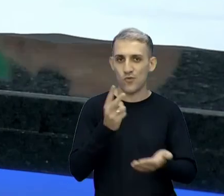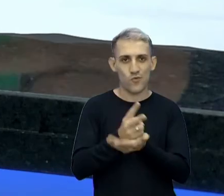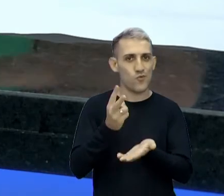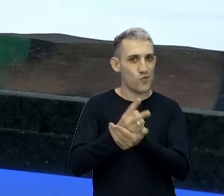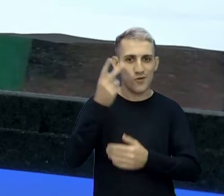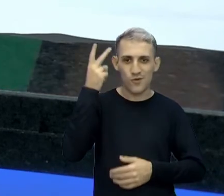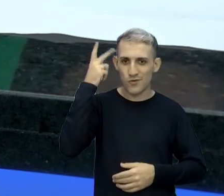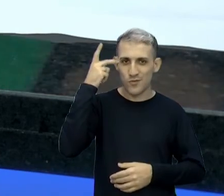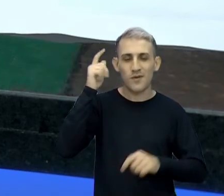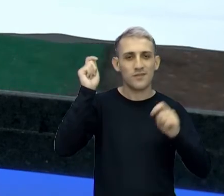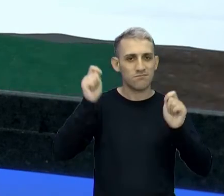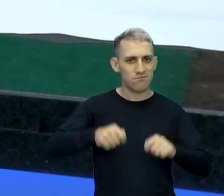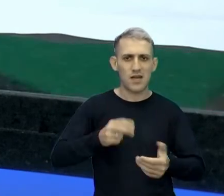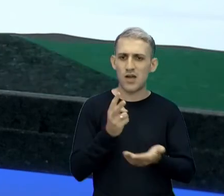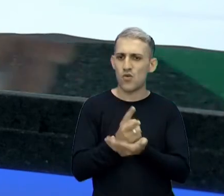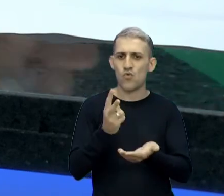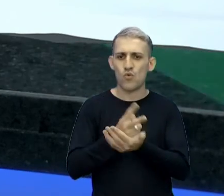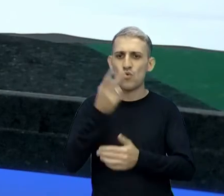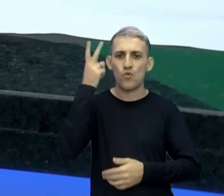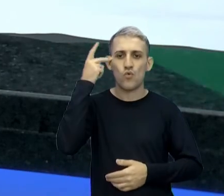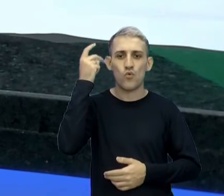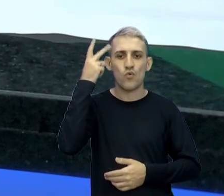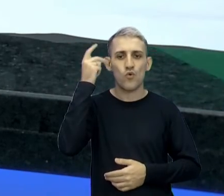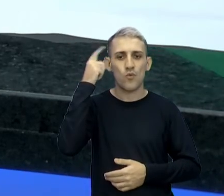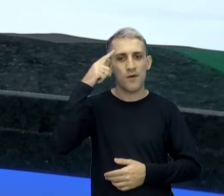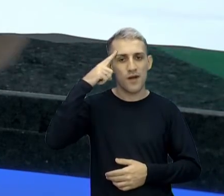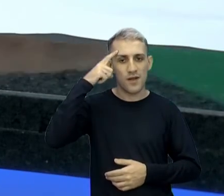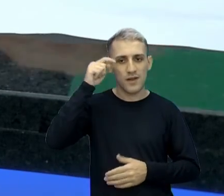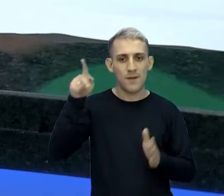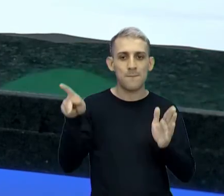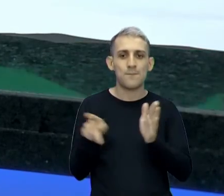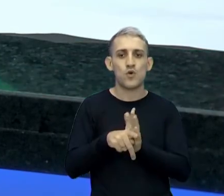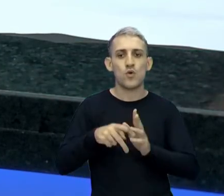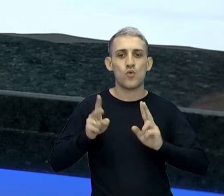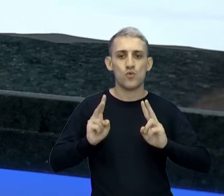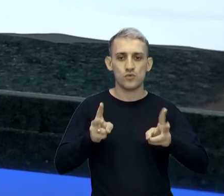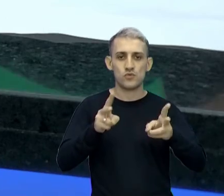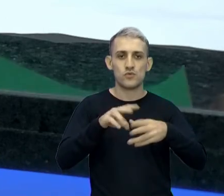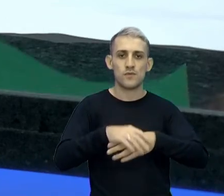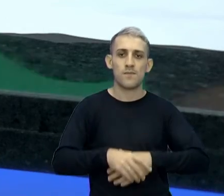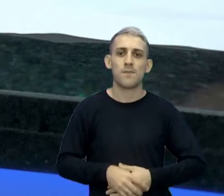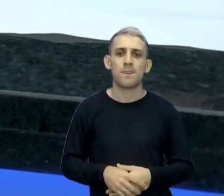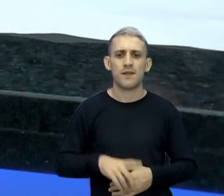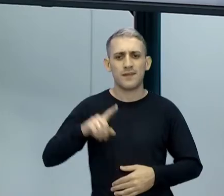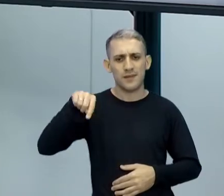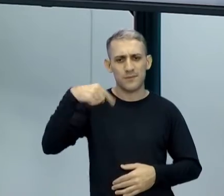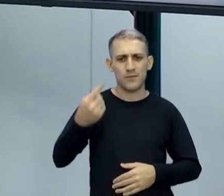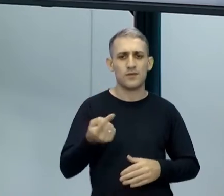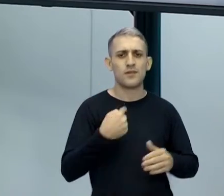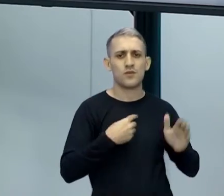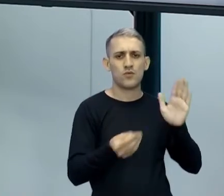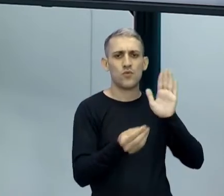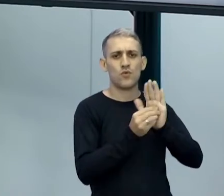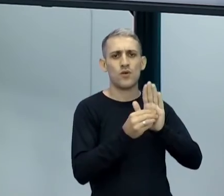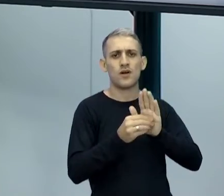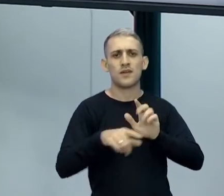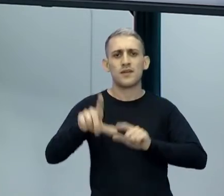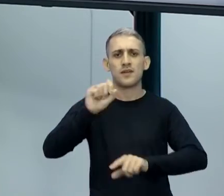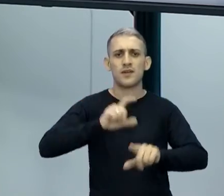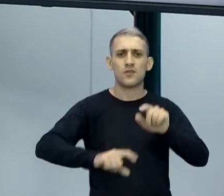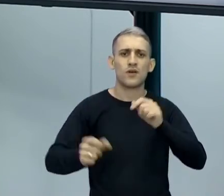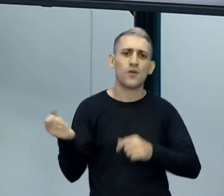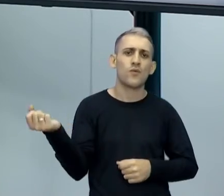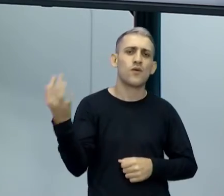né? Continua a nossa ideia, o nosso fluxo aqui. Tá? Depois eu vou colocar, determine a